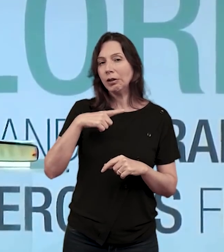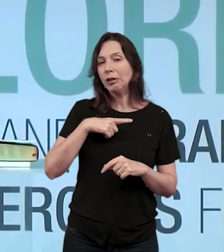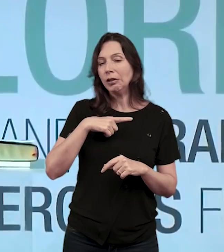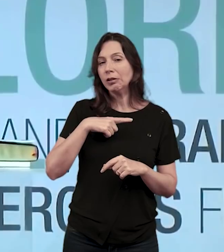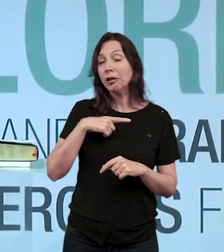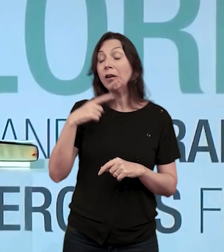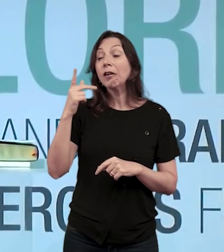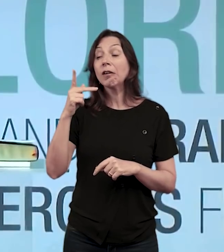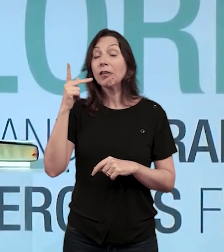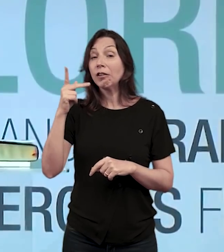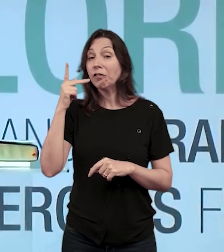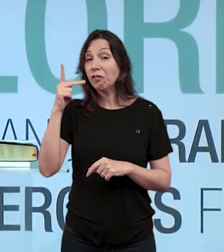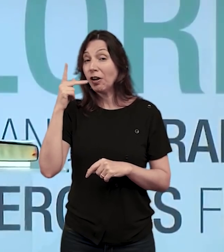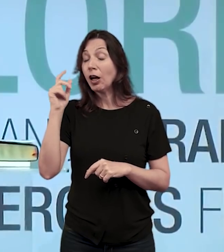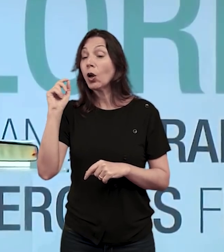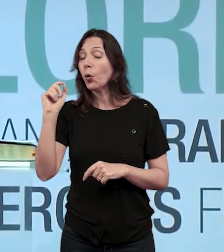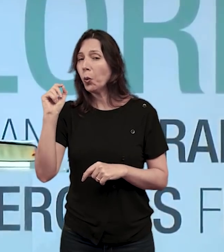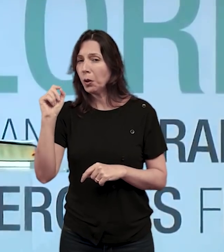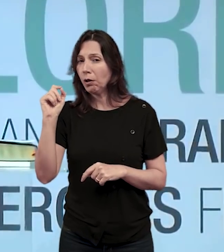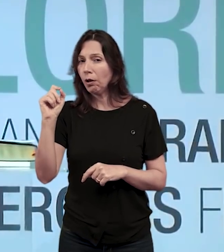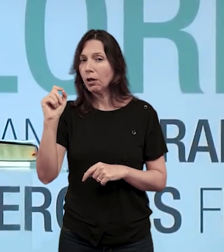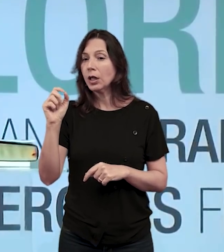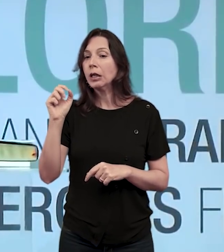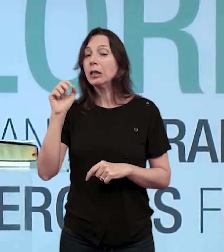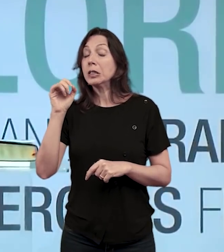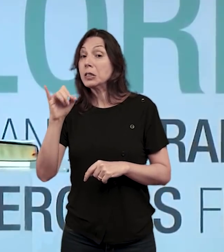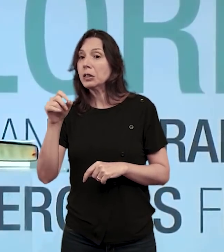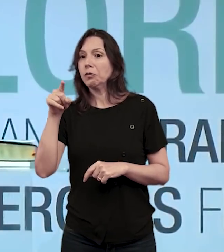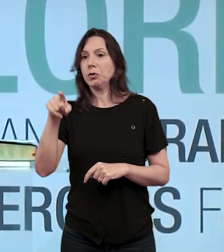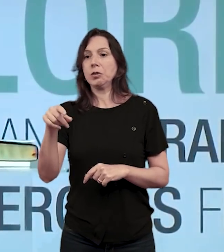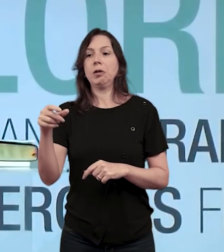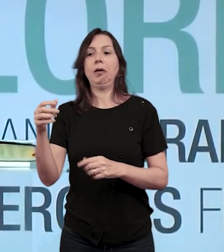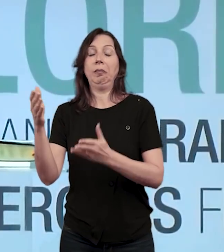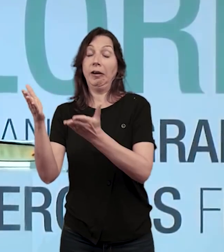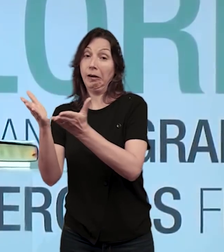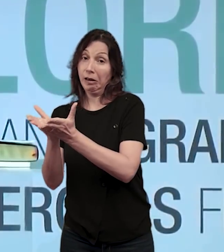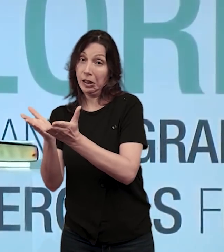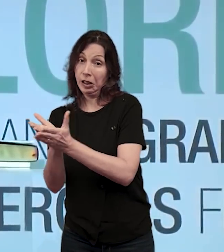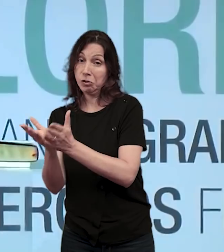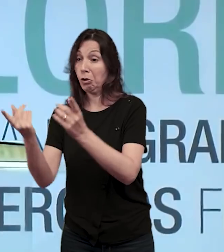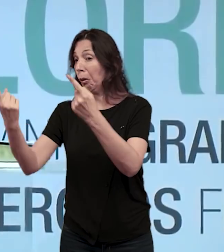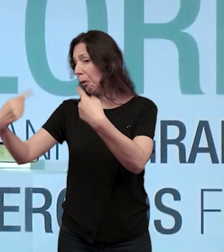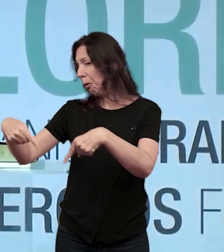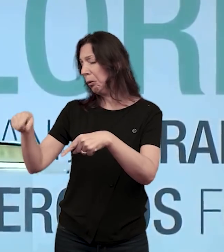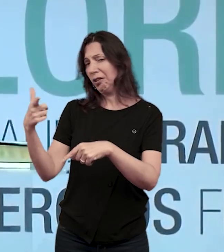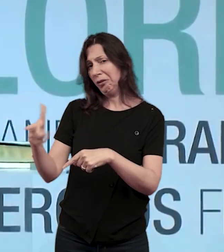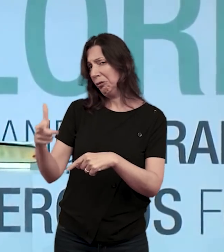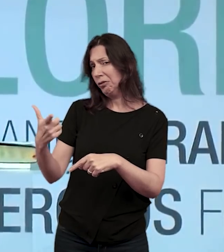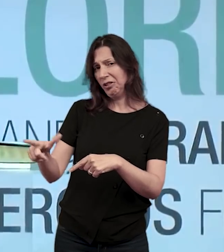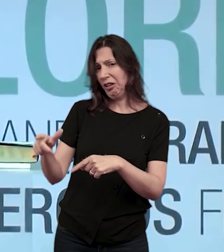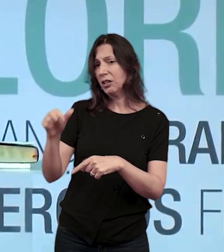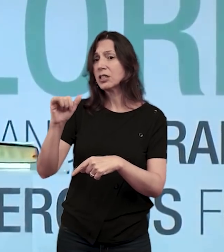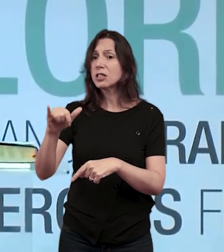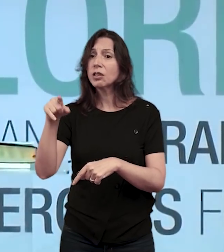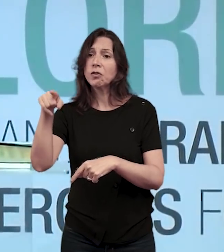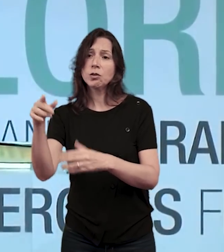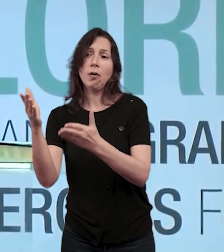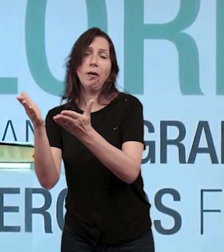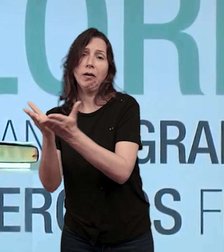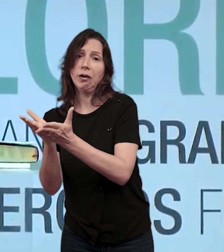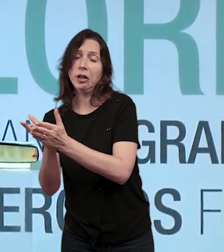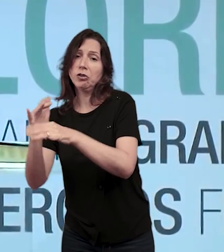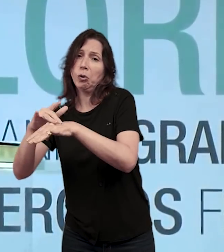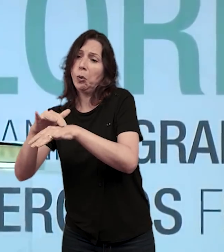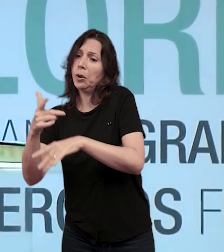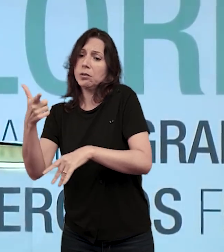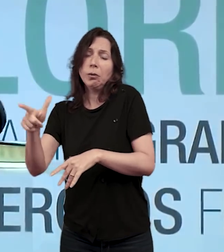prosperidade, que diz que se você é crente, você não vai ter luta, se você é crente, você não vai ficar nunca desempregado, se você é crente, você nunca vai ficar